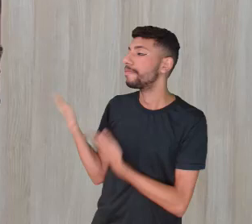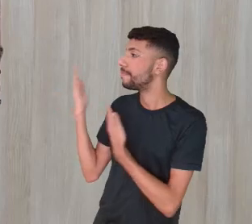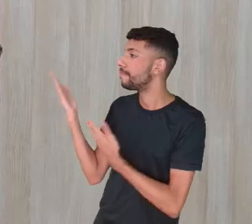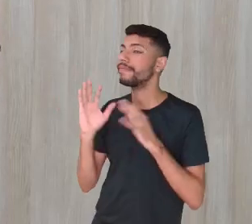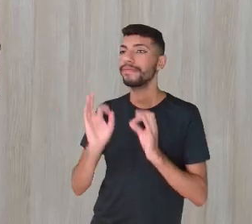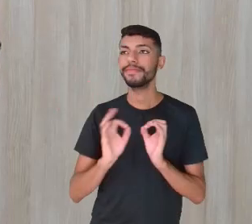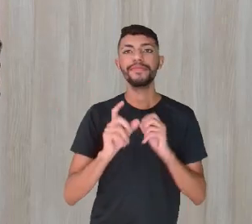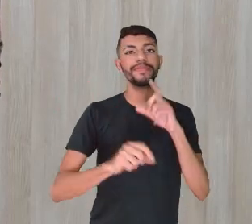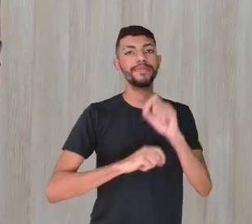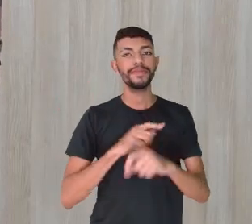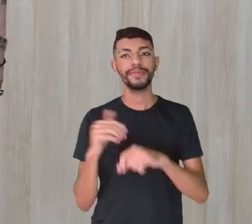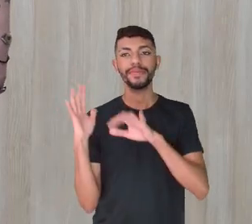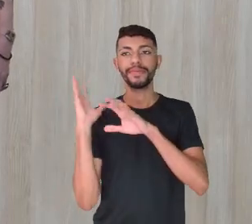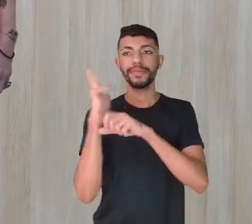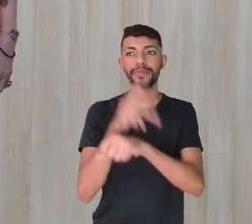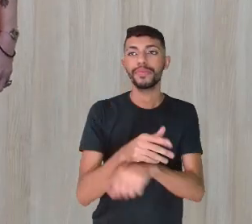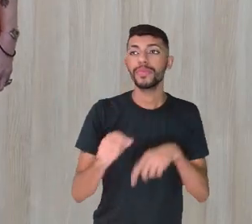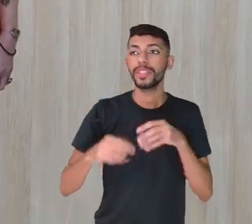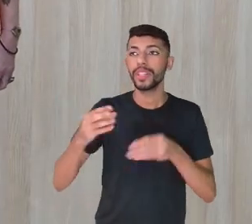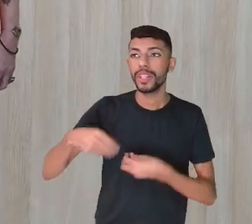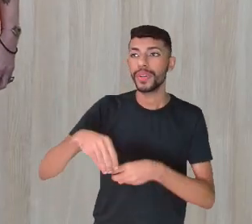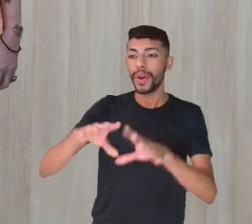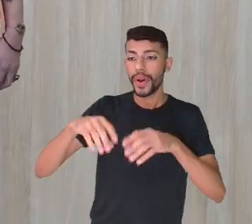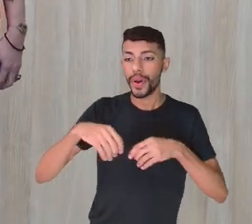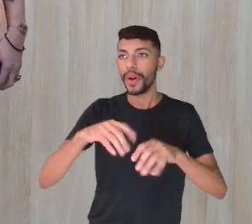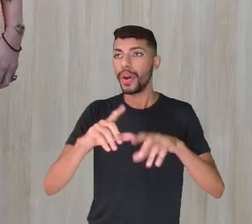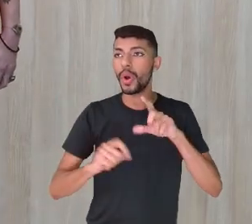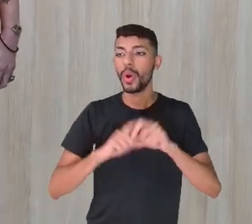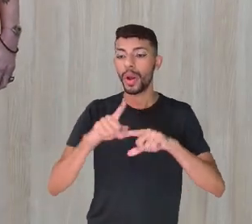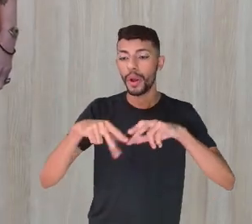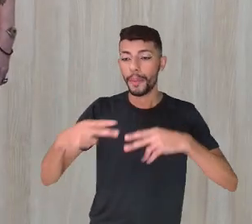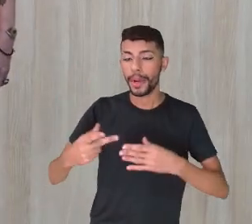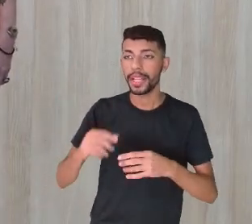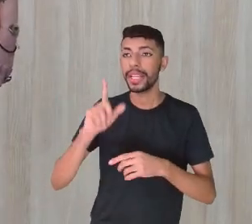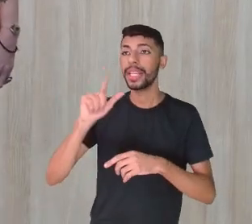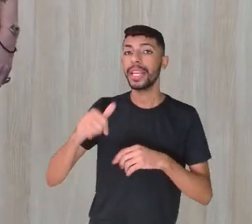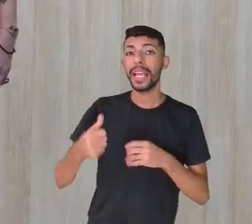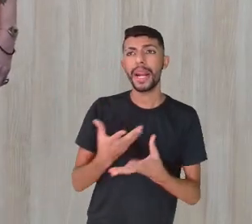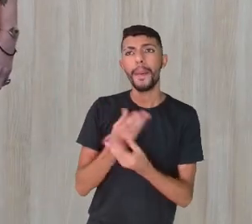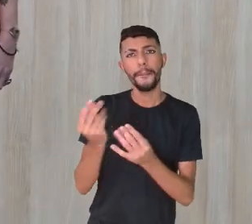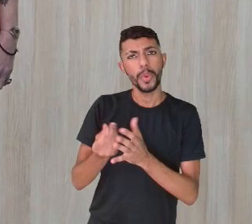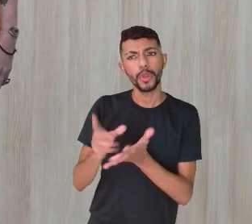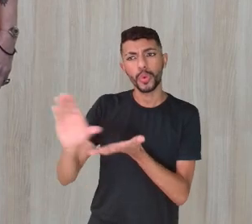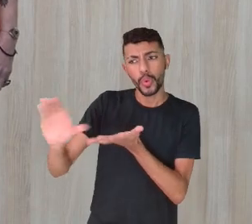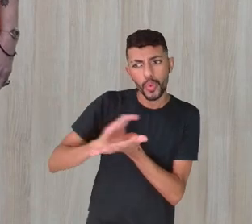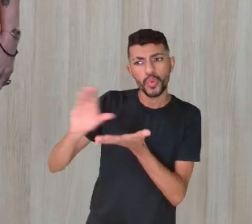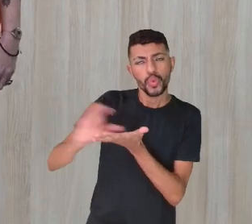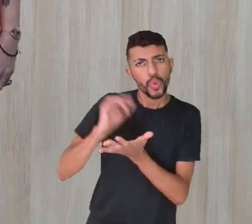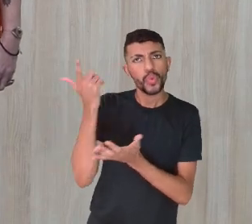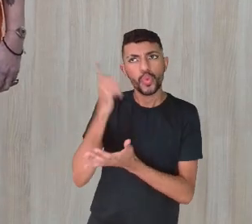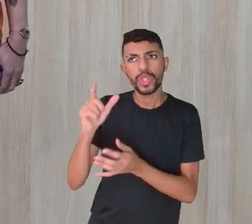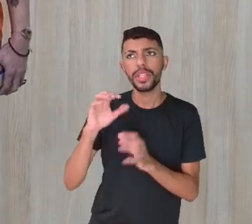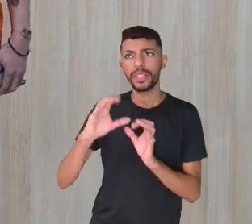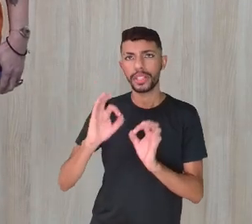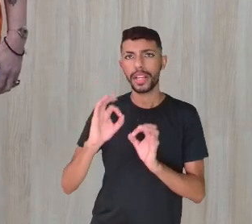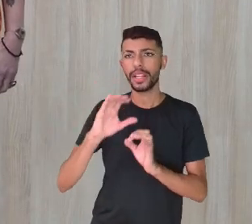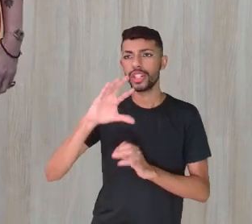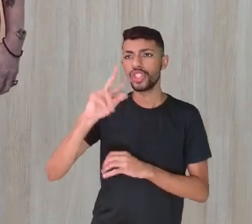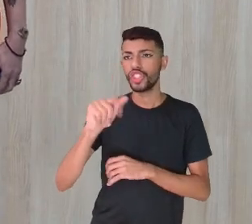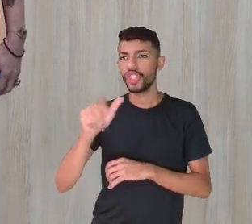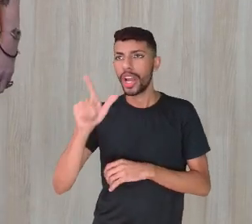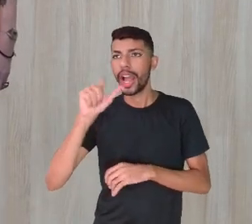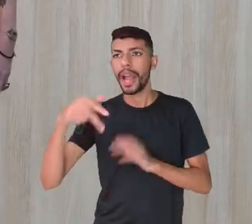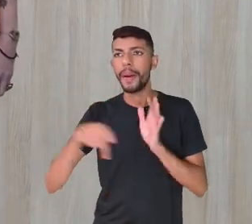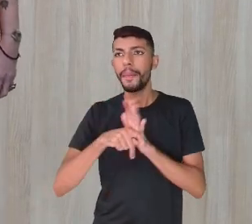onde os colonos começam a jogar essa mercadoria que era tão lucrativa, né, o chá é uma